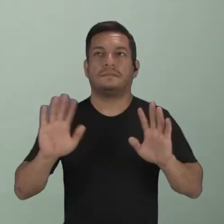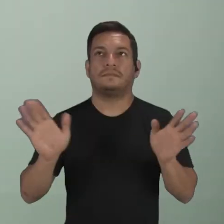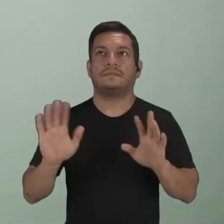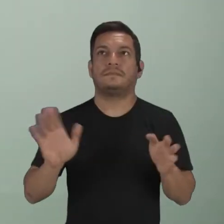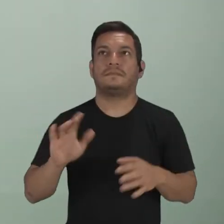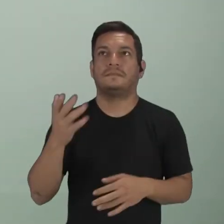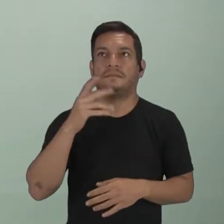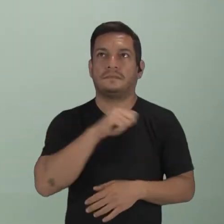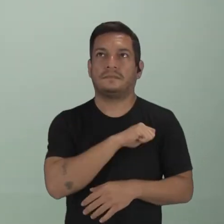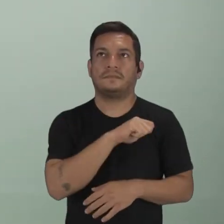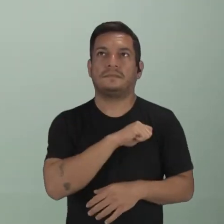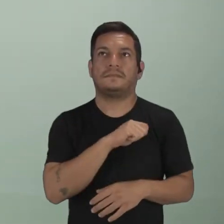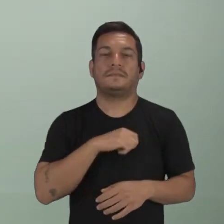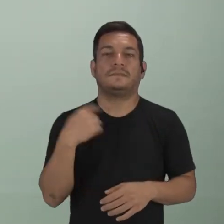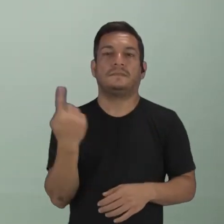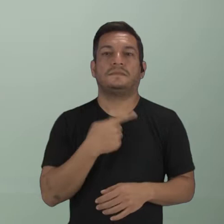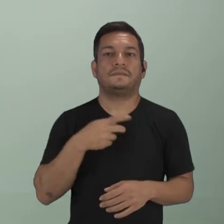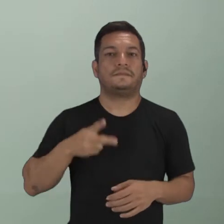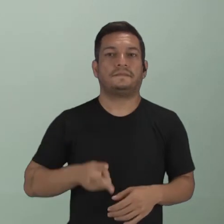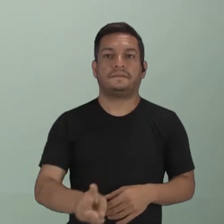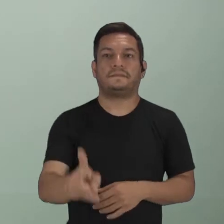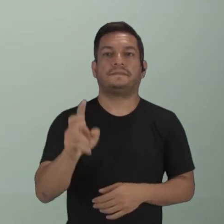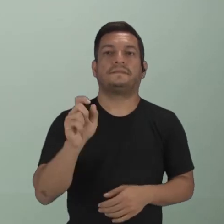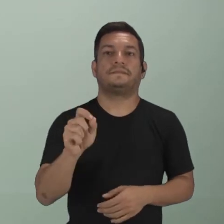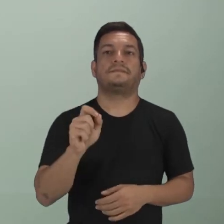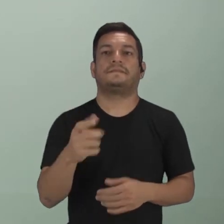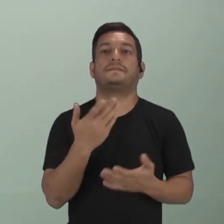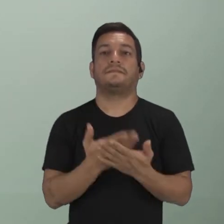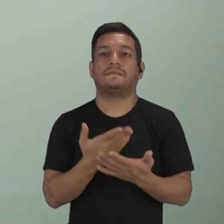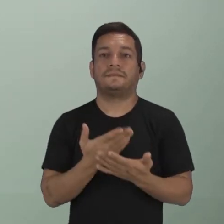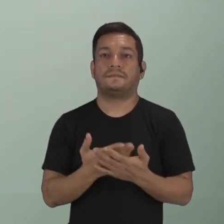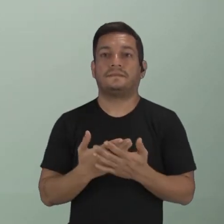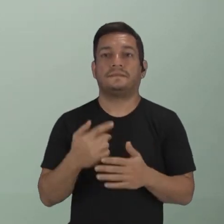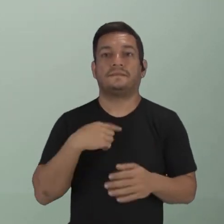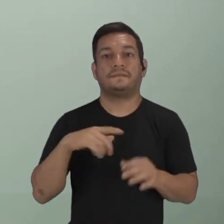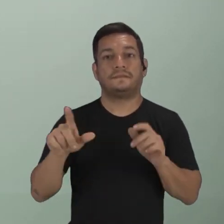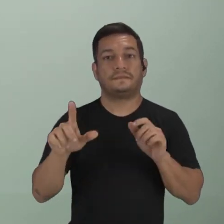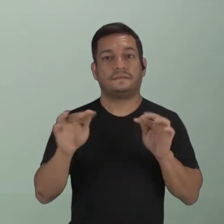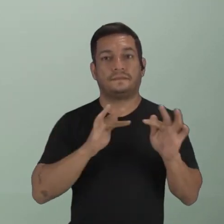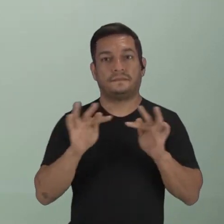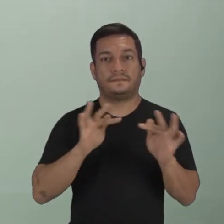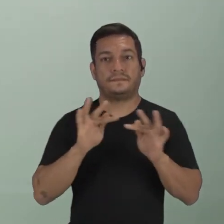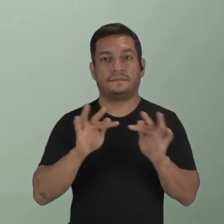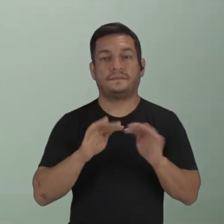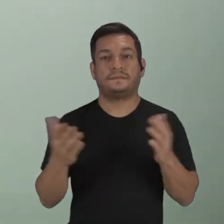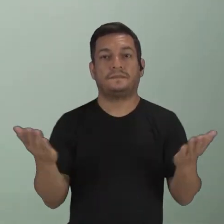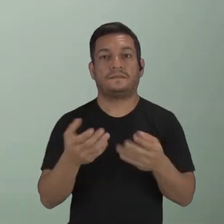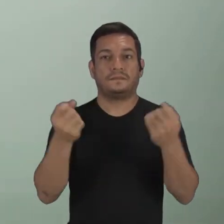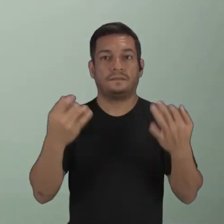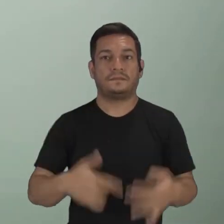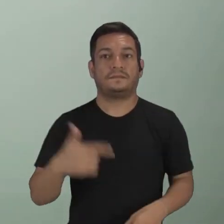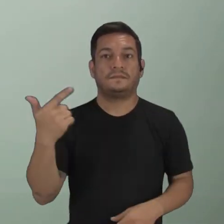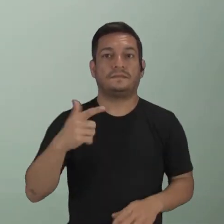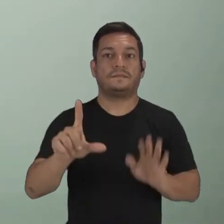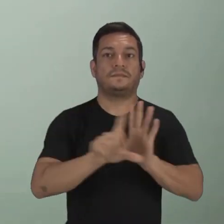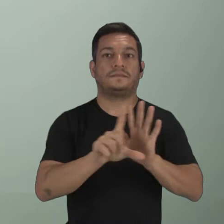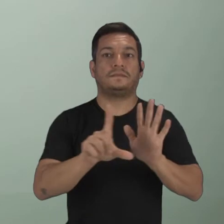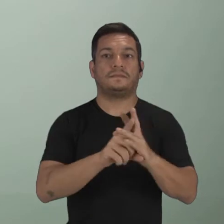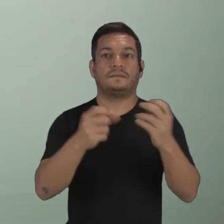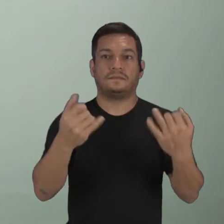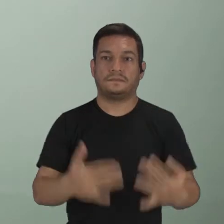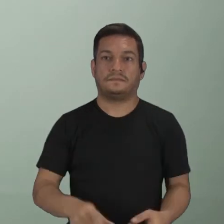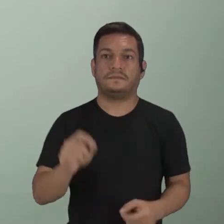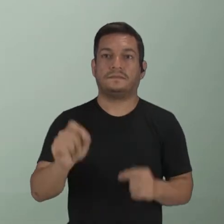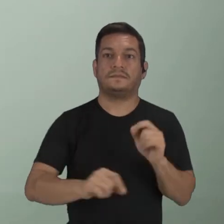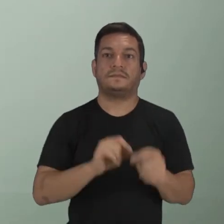Olá, caros alunos. Vamos dar continuidade a mais uma lei de física. Vamos falar hoje da segunda lei, que trata-se